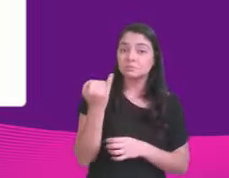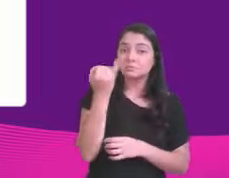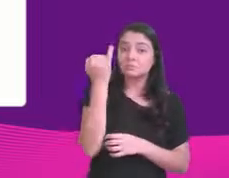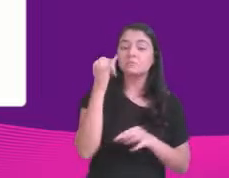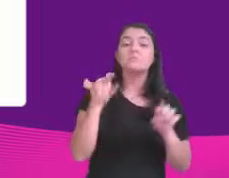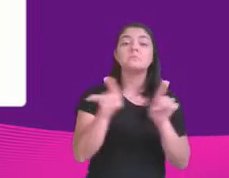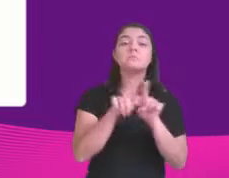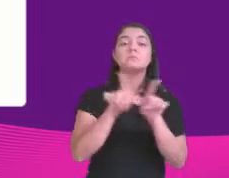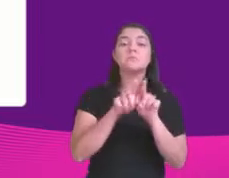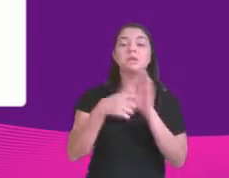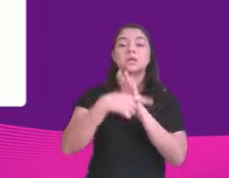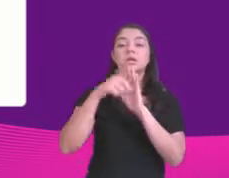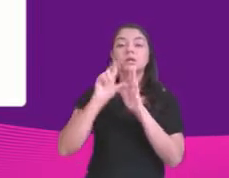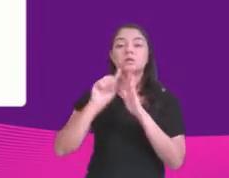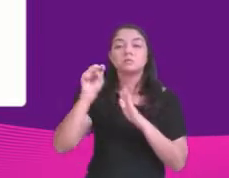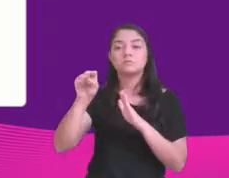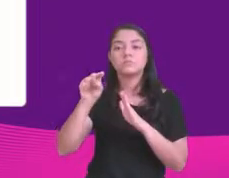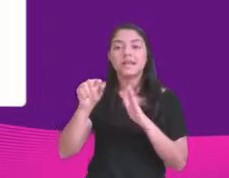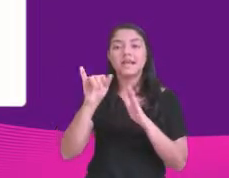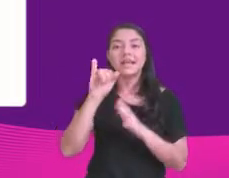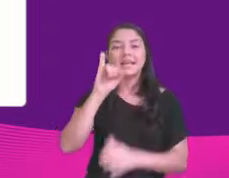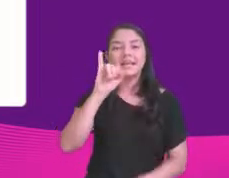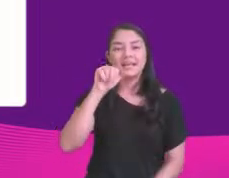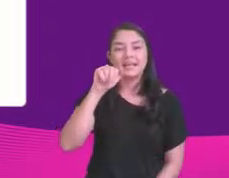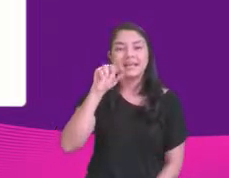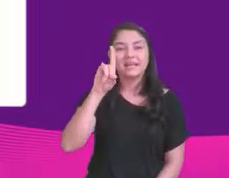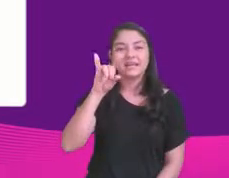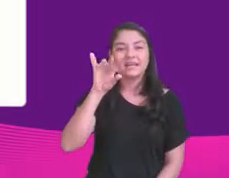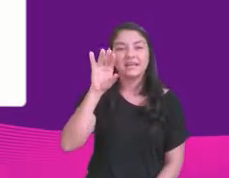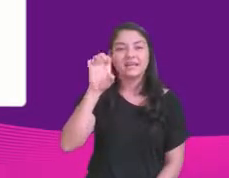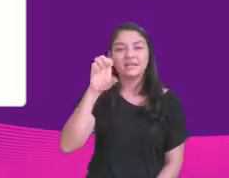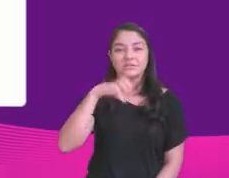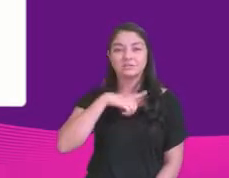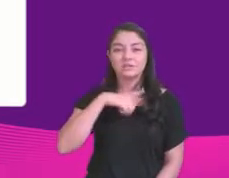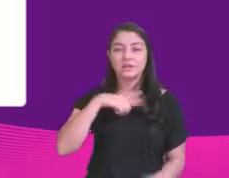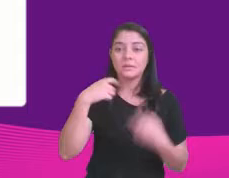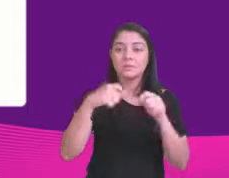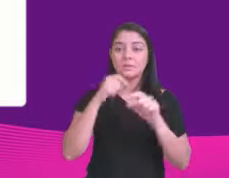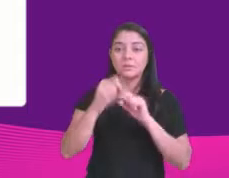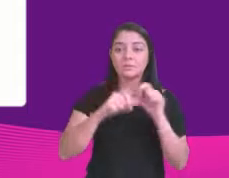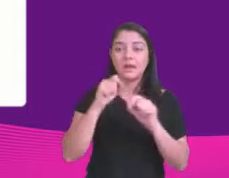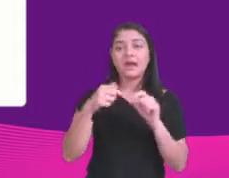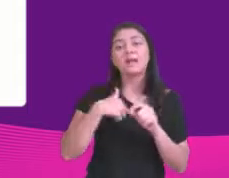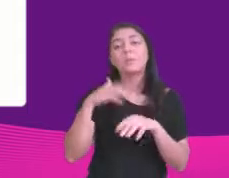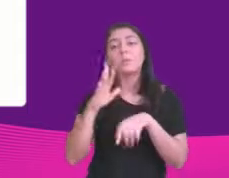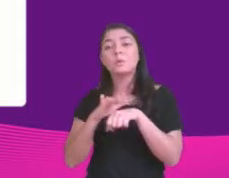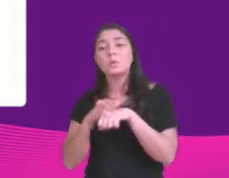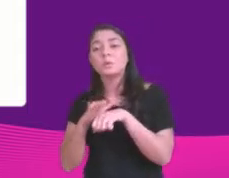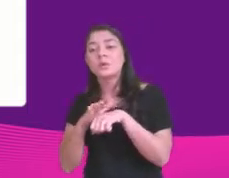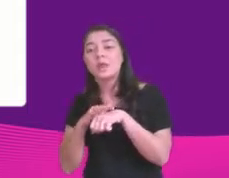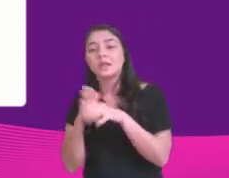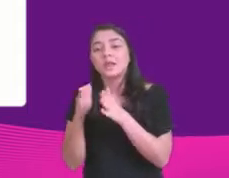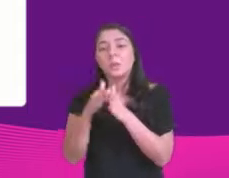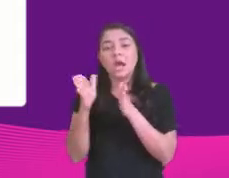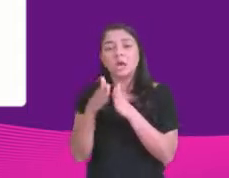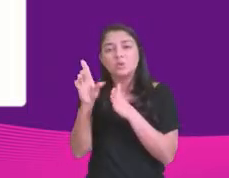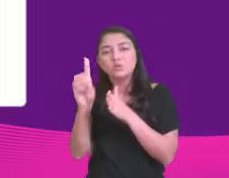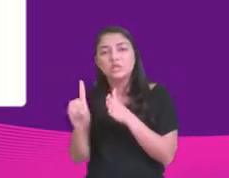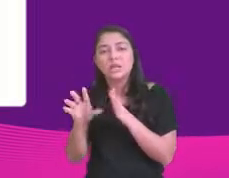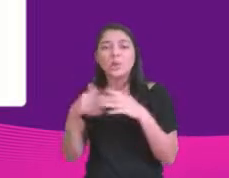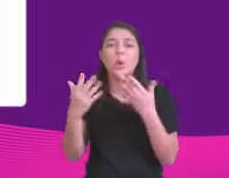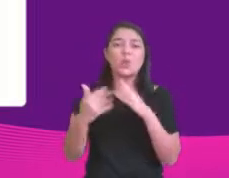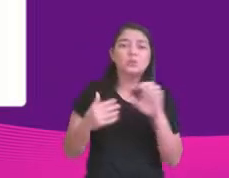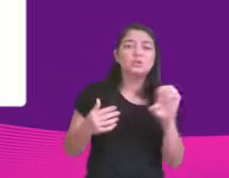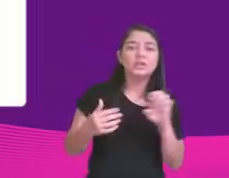antes de você ter um índice ou você ter um balizamento, o que acontece é assim, tem um pouco de doença no canto direito, um pouco de doença no canto direito, no esquerdo, na